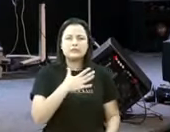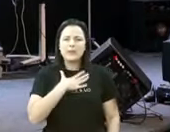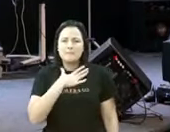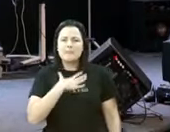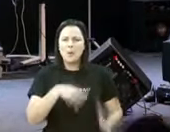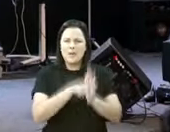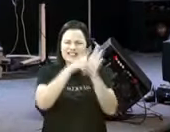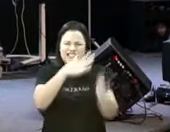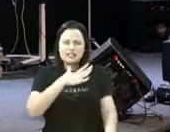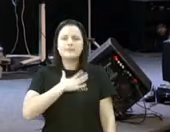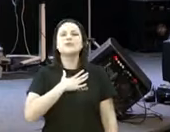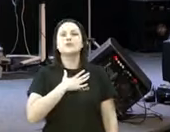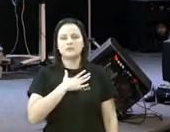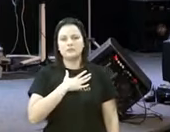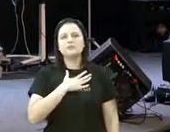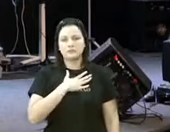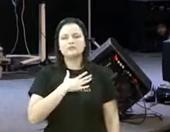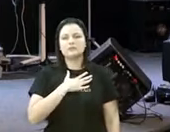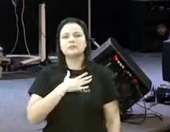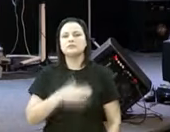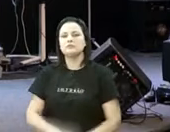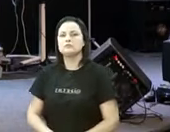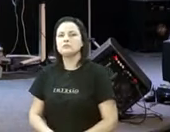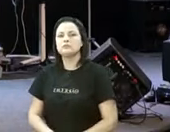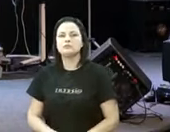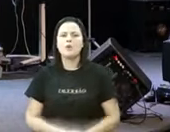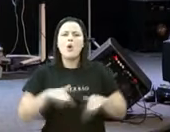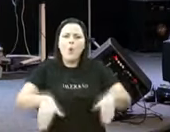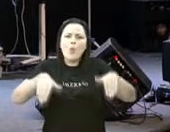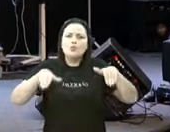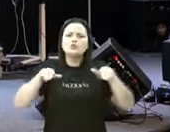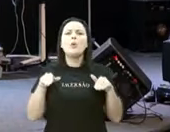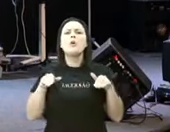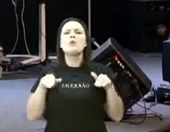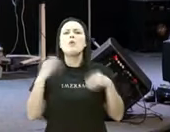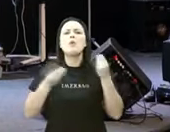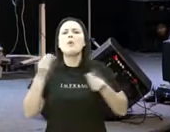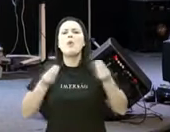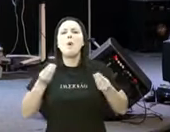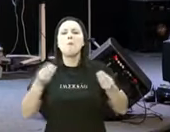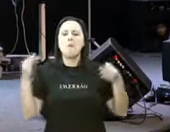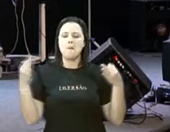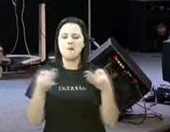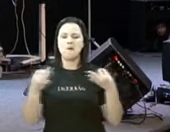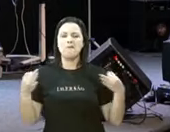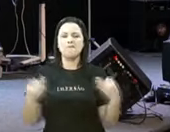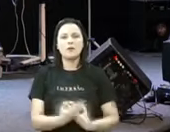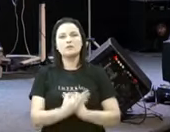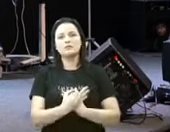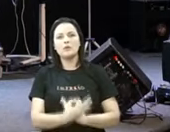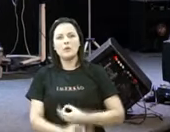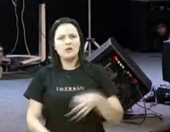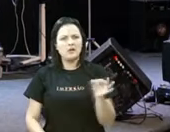ninguém toca. Como está o trono dele? Intacto. Quem mexeu no trono dele? Ninguém.